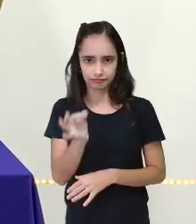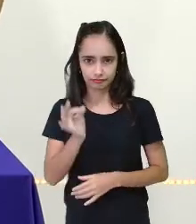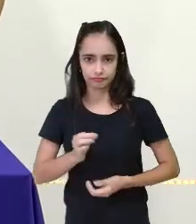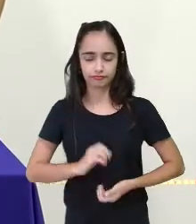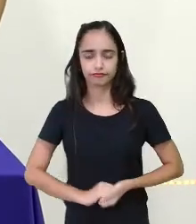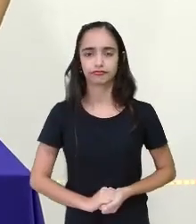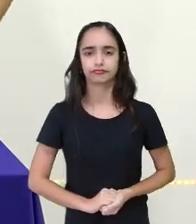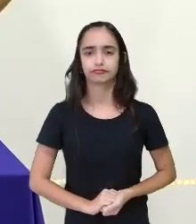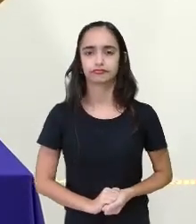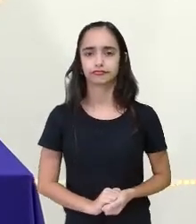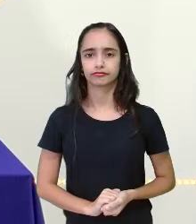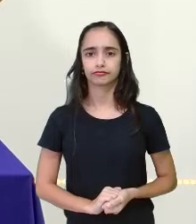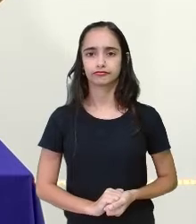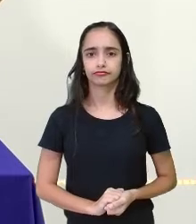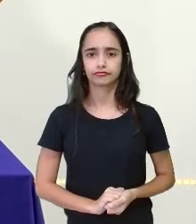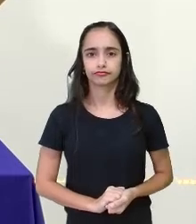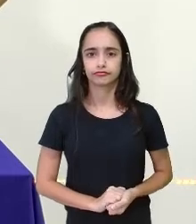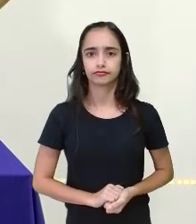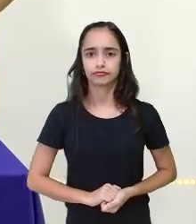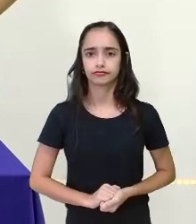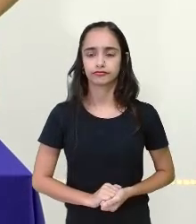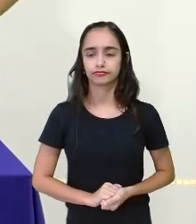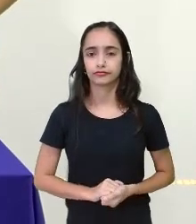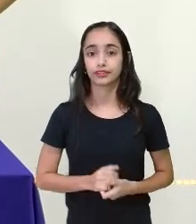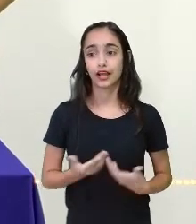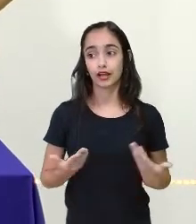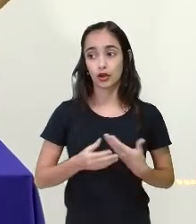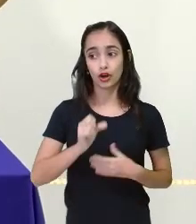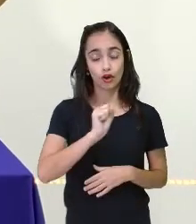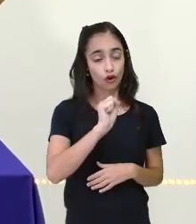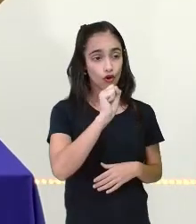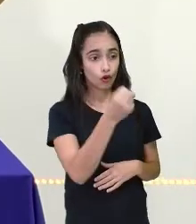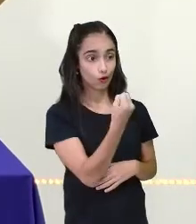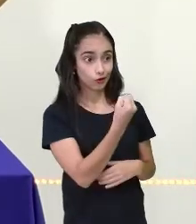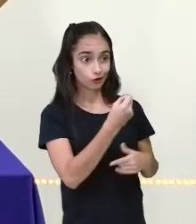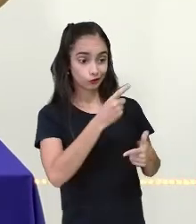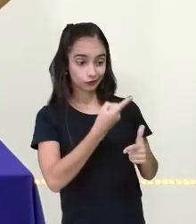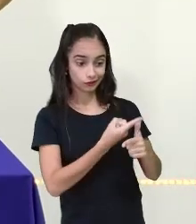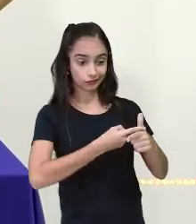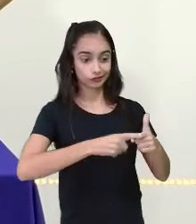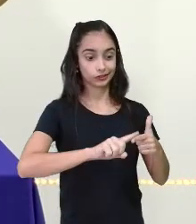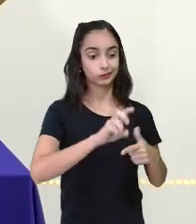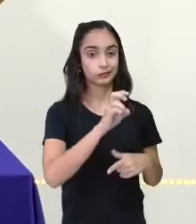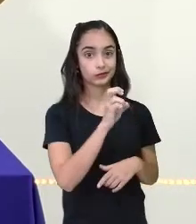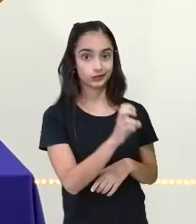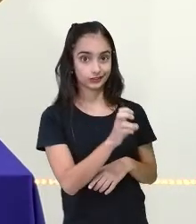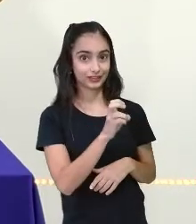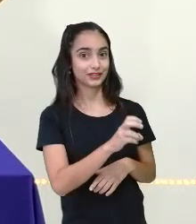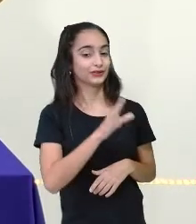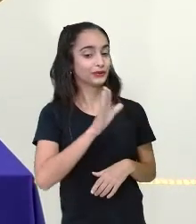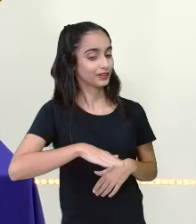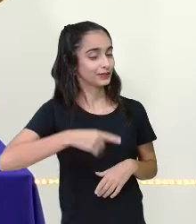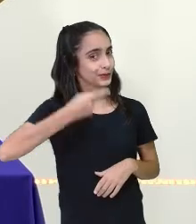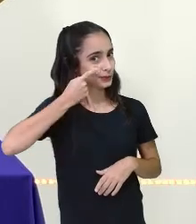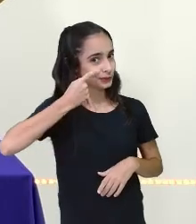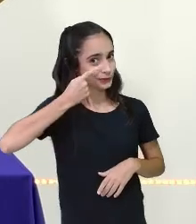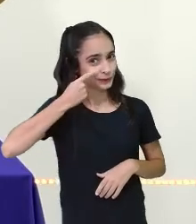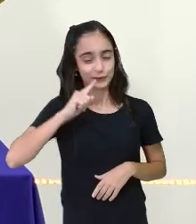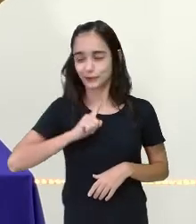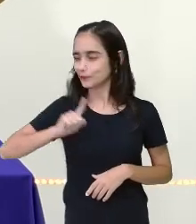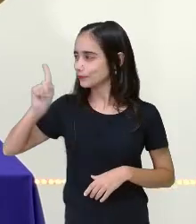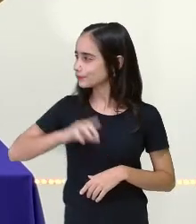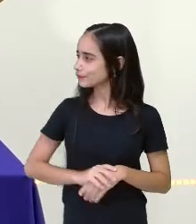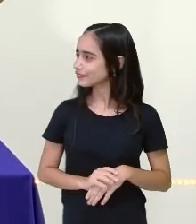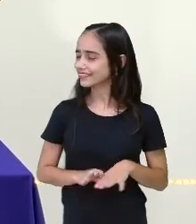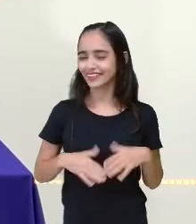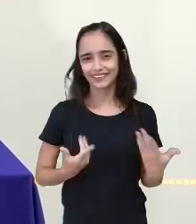sobra nada. Eu então permaneço. 8 dividido por 5, crianças, olha só. Vai dar 1